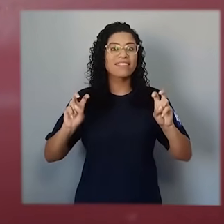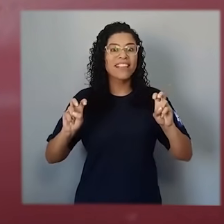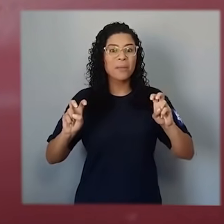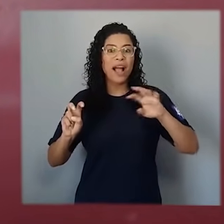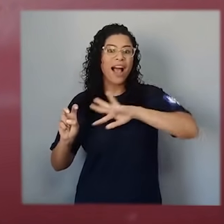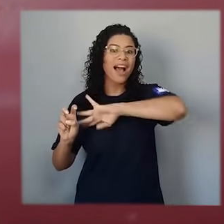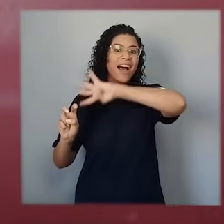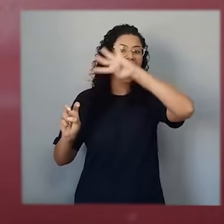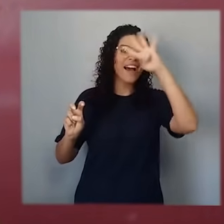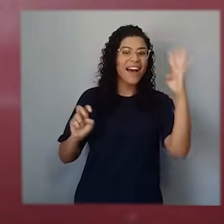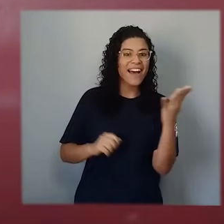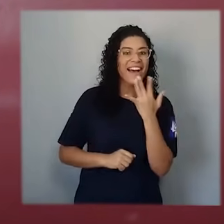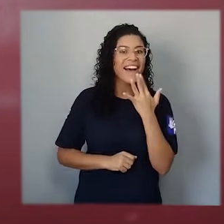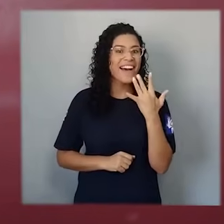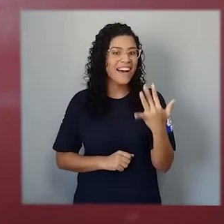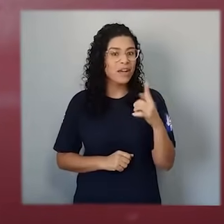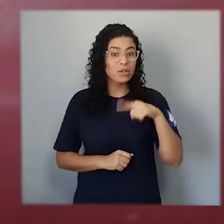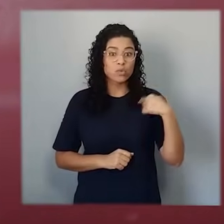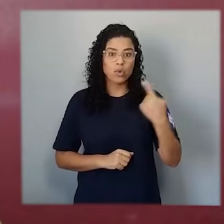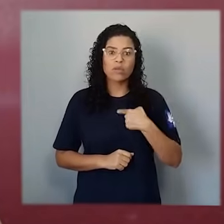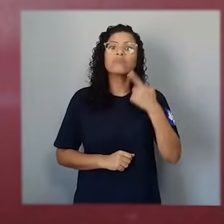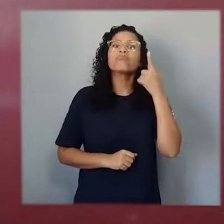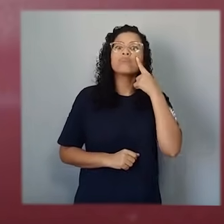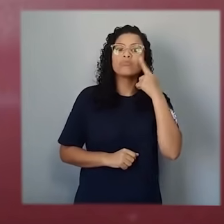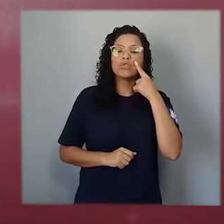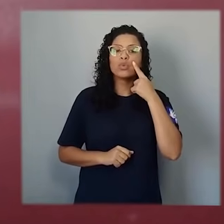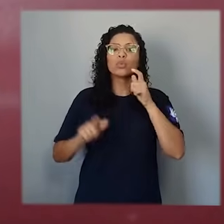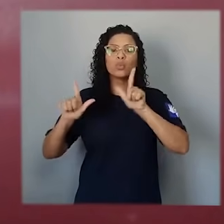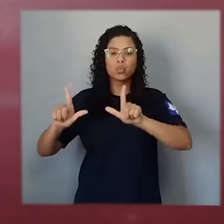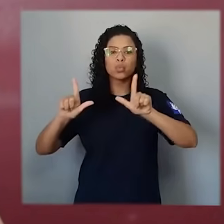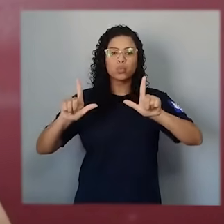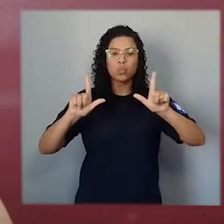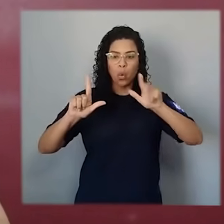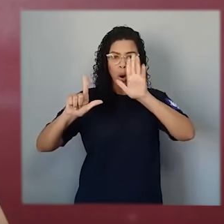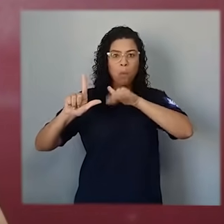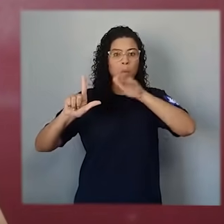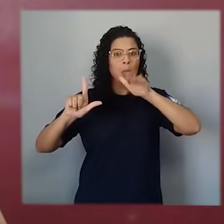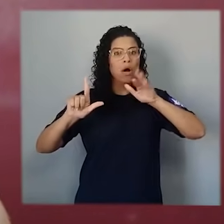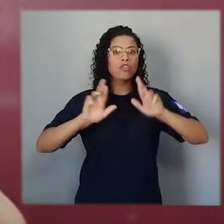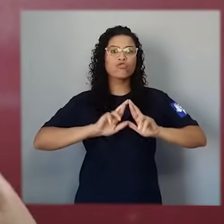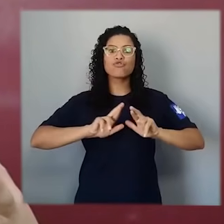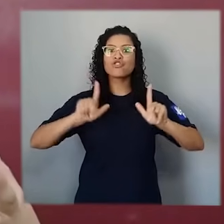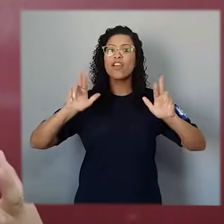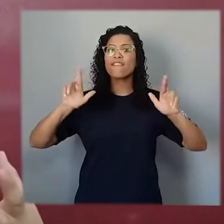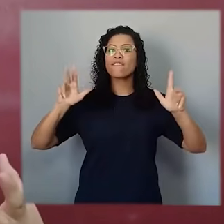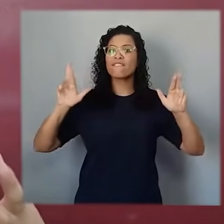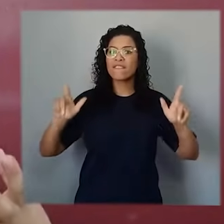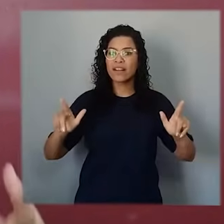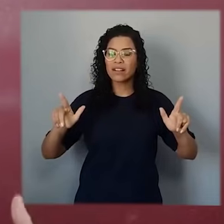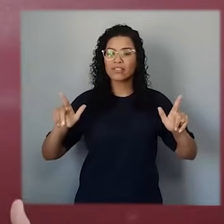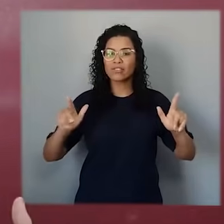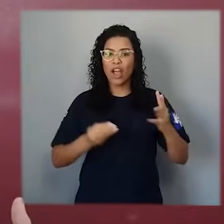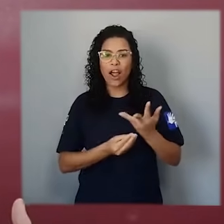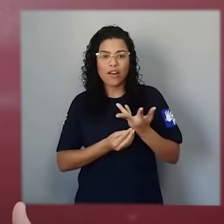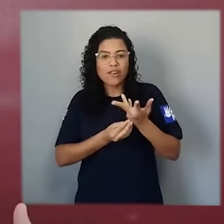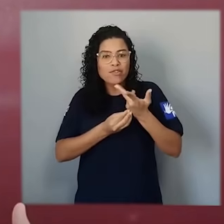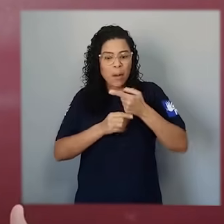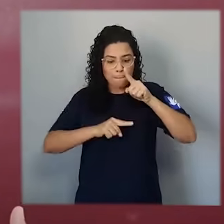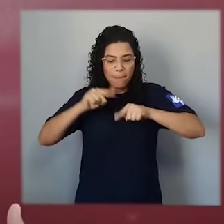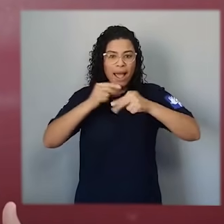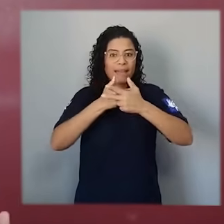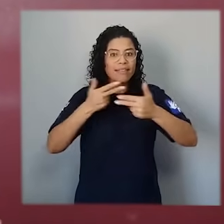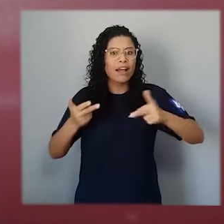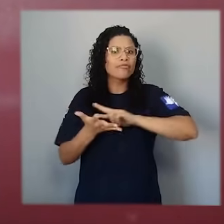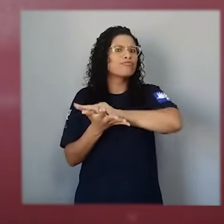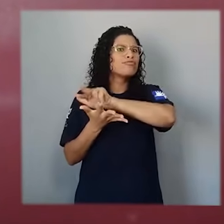E aí nós vimos algumas obras de diferentes artistas com diversos materiais, diversas